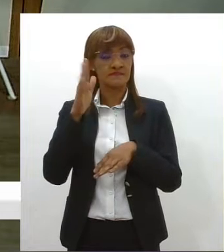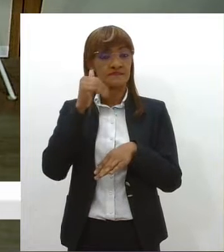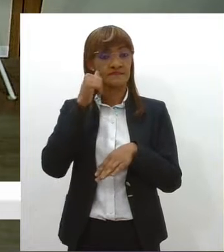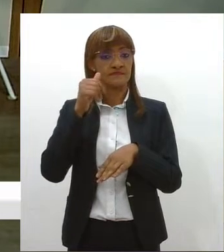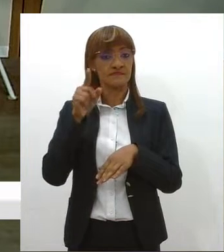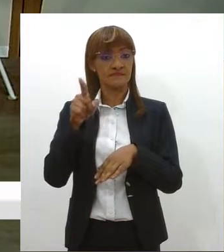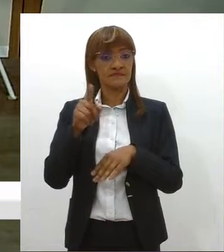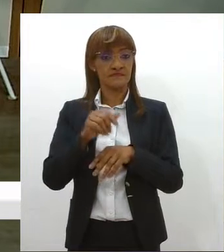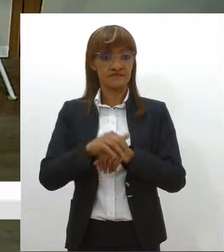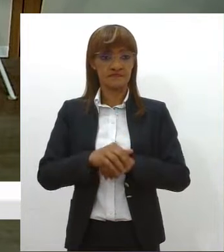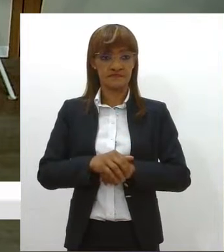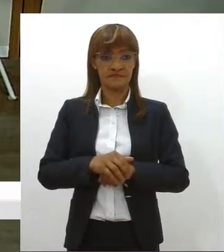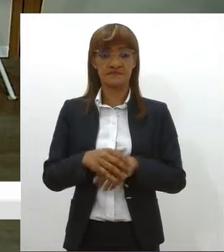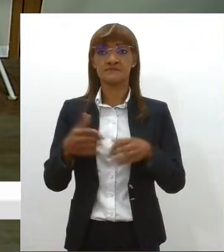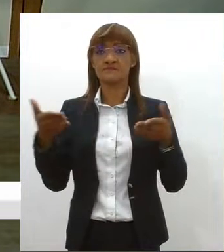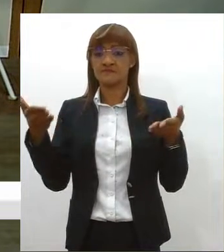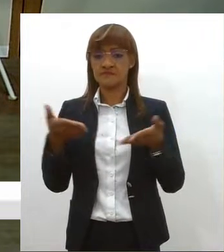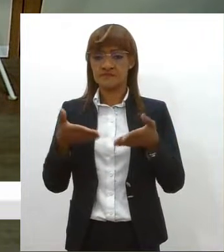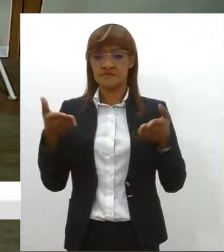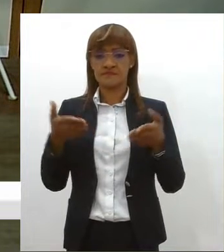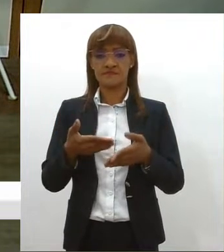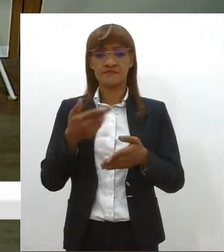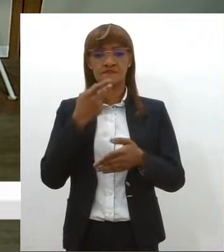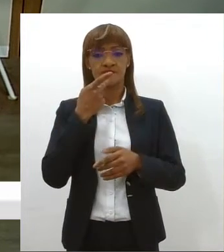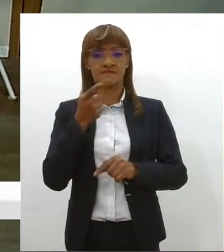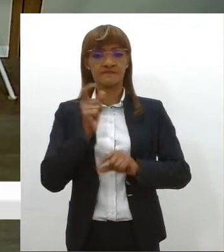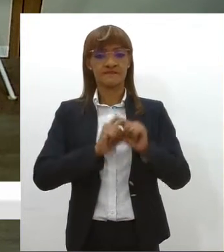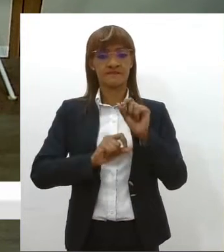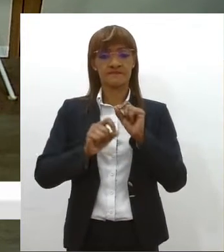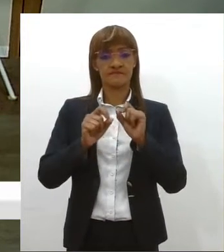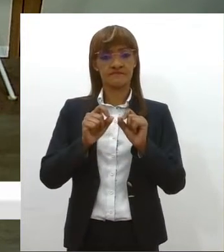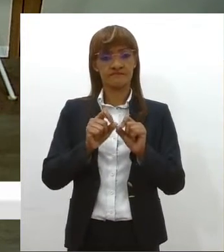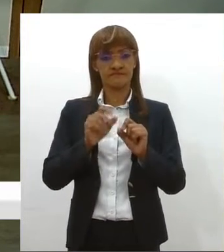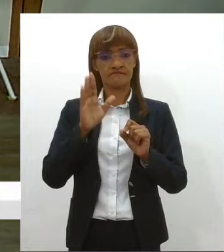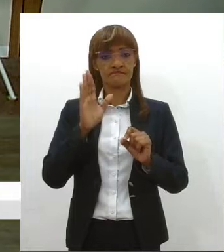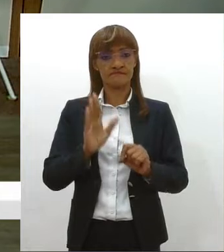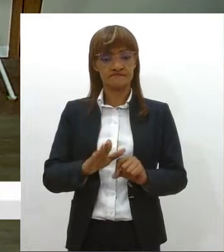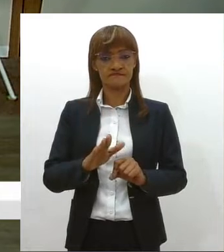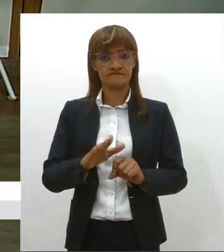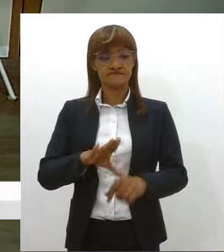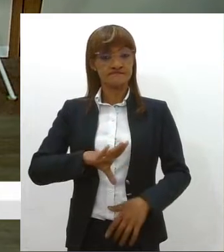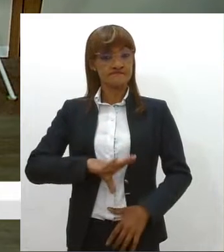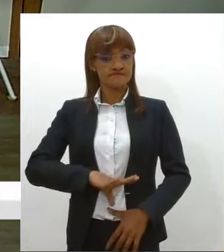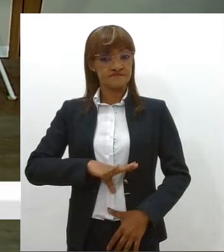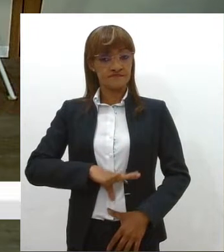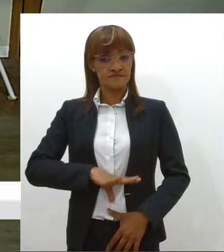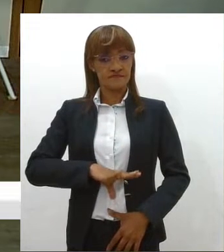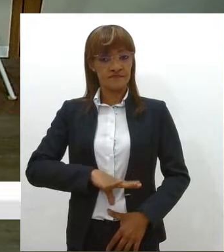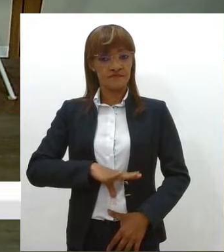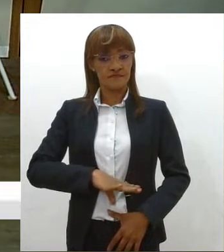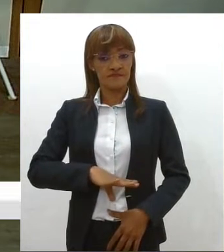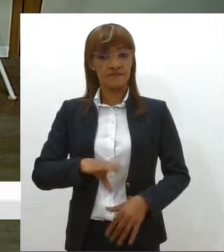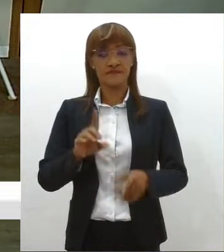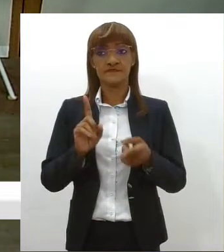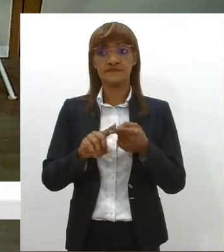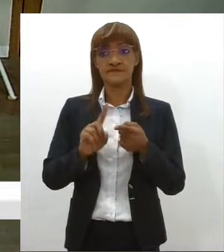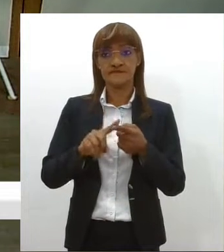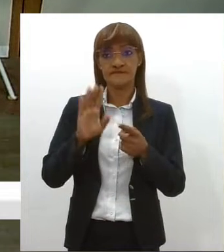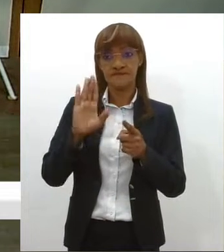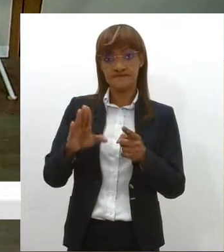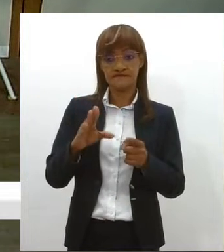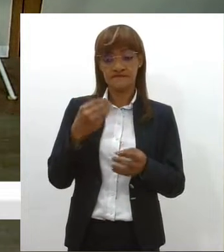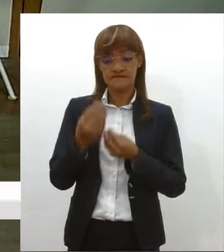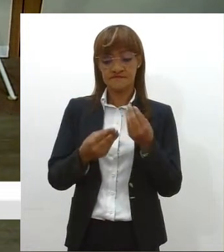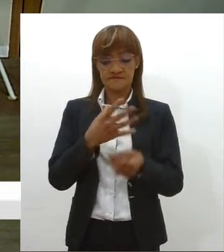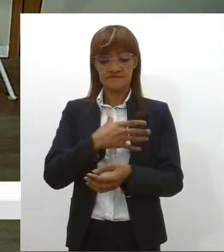Covid. Hoje vamos falar dessa questão reprodutiva e do ciclo menstrual. E eu queria que você trouxesse aí esses